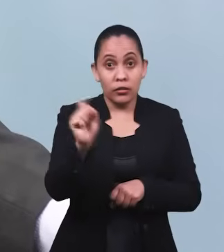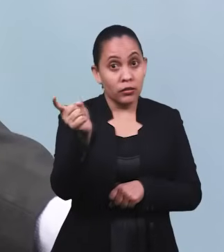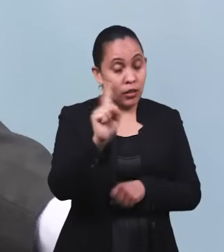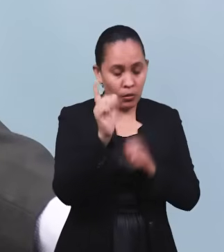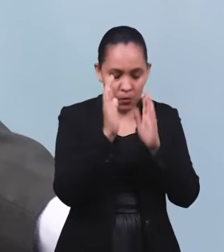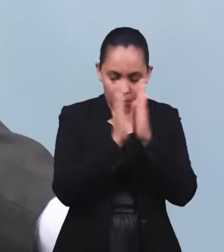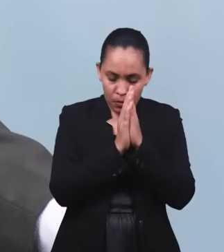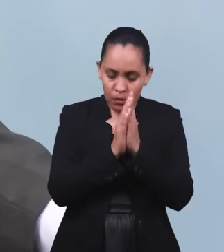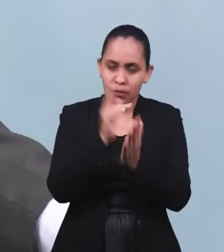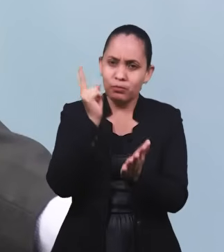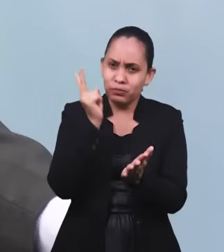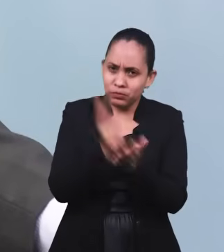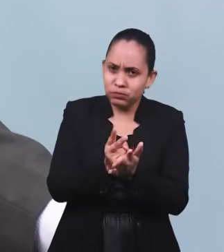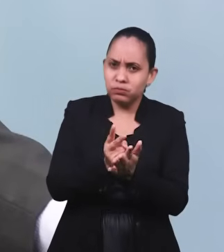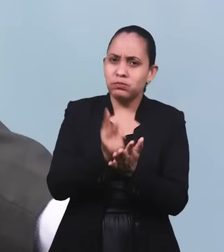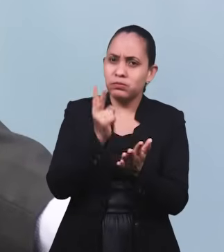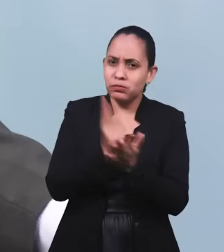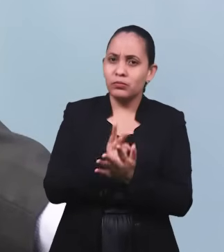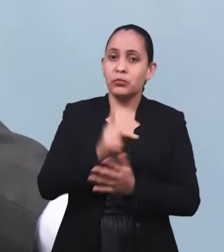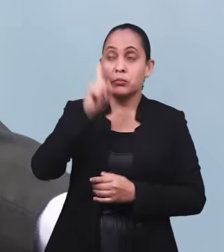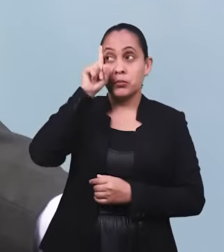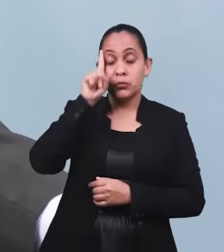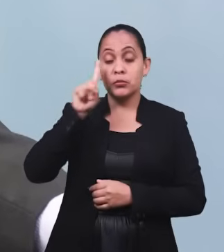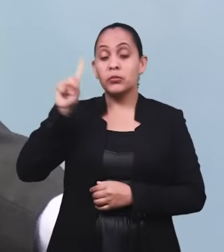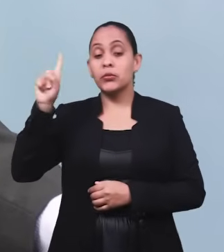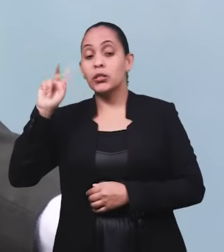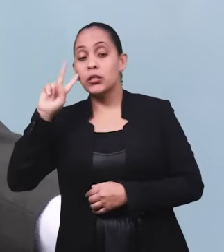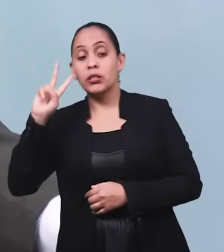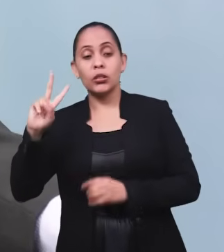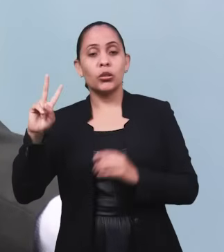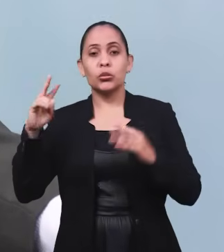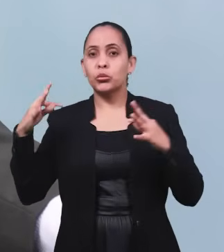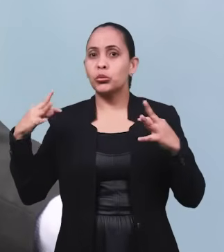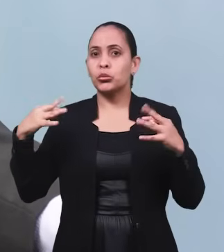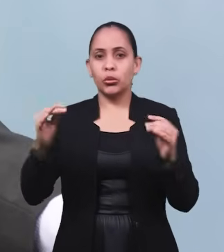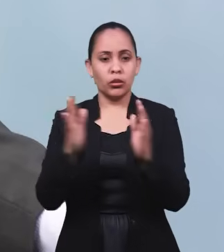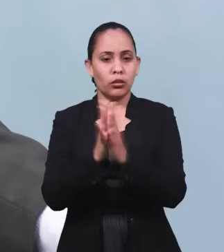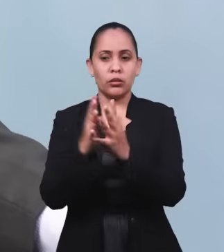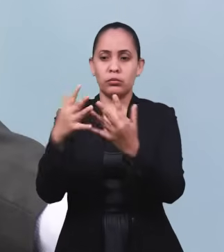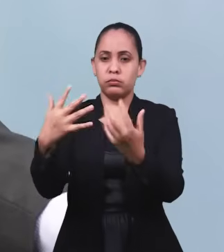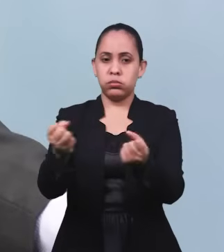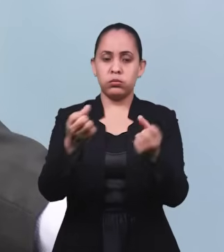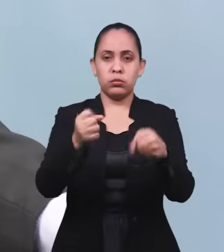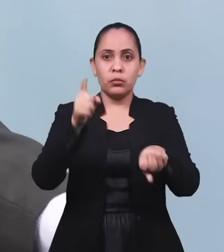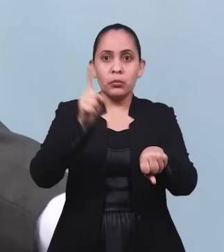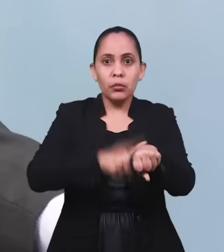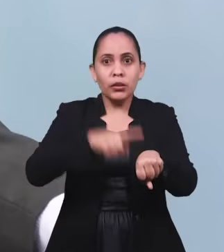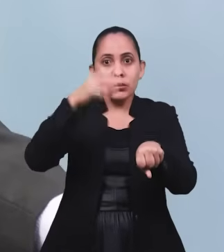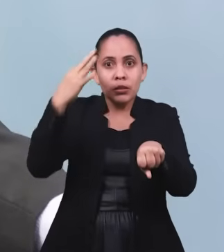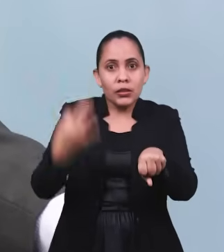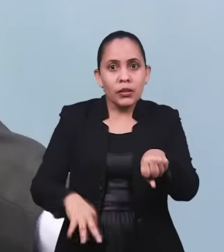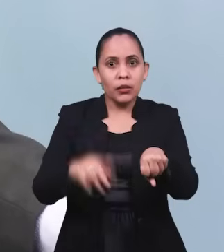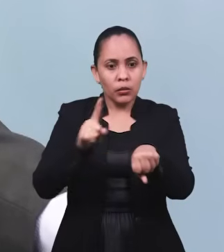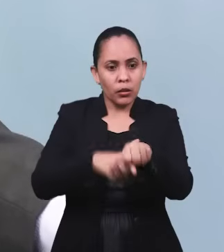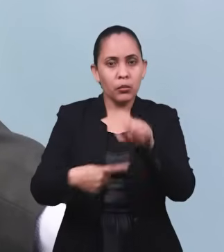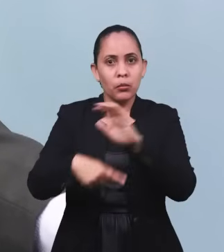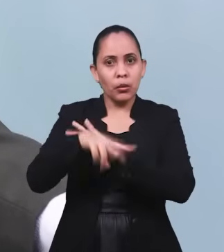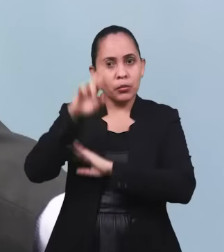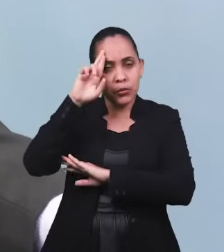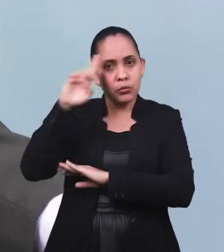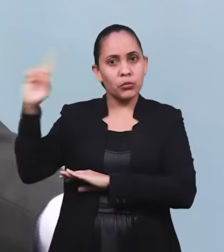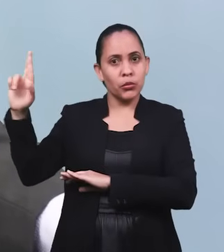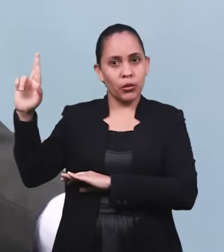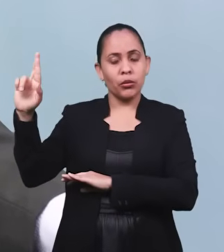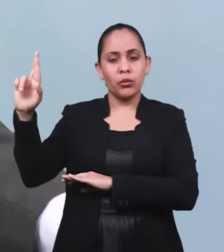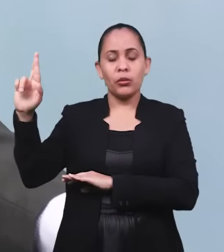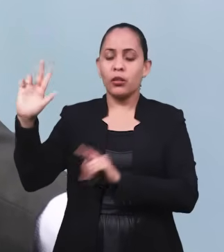cesse de orar. Deus, Ele ouve todas as orações. No tempo certo, no tempo do Senhor, Ele